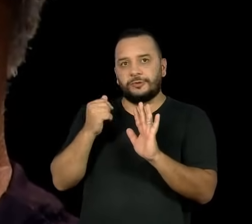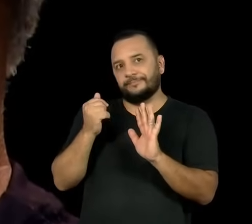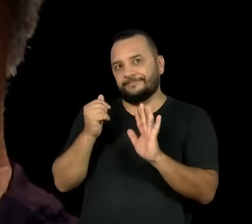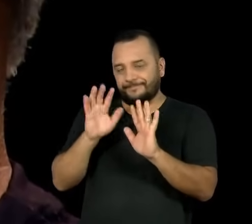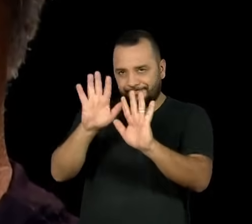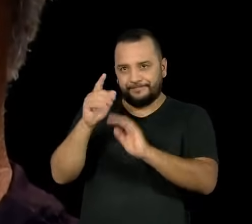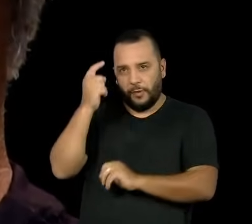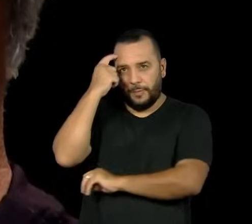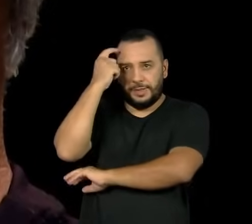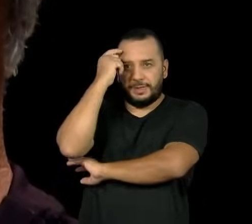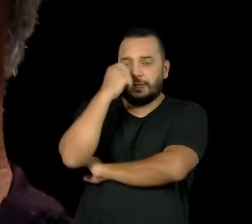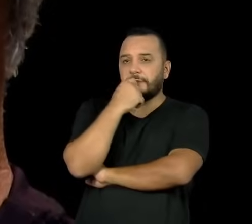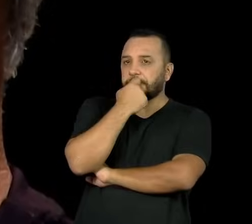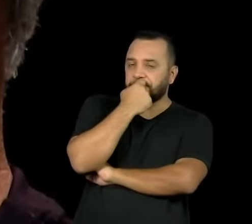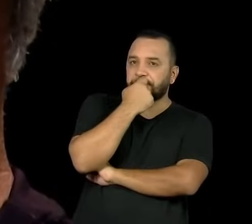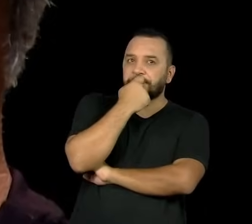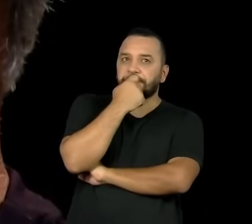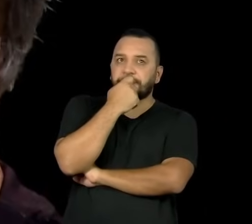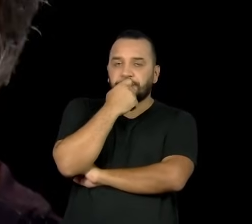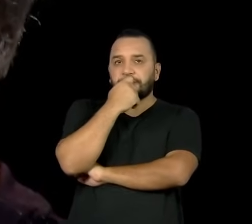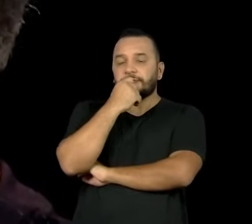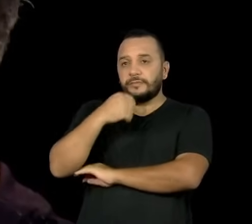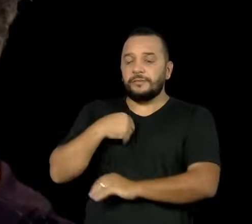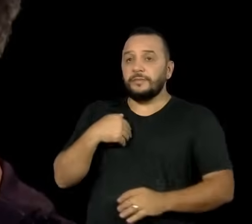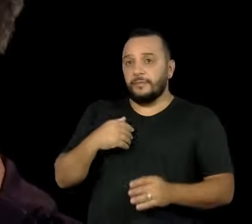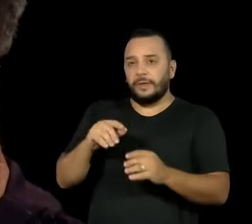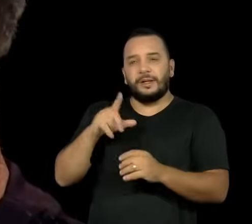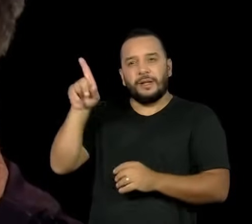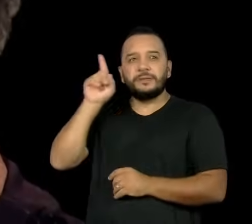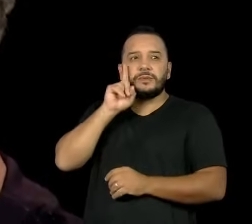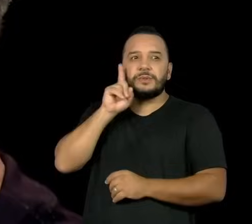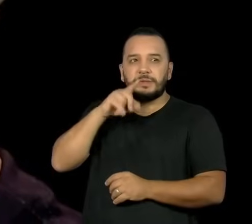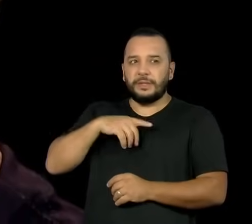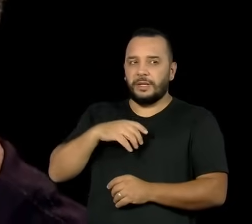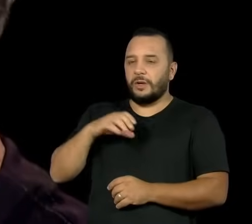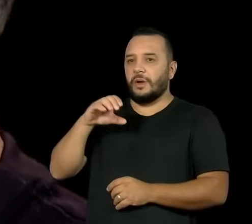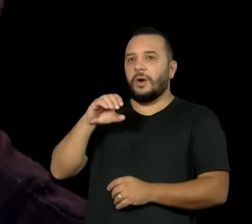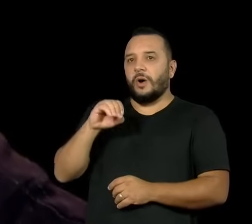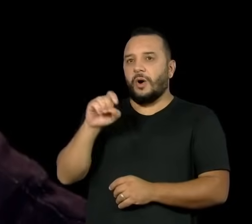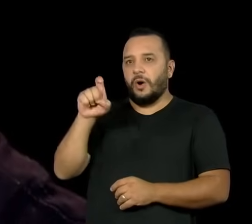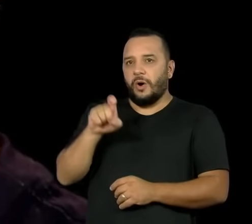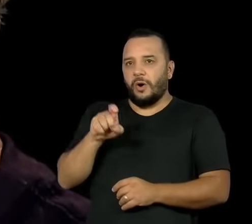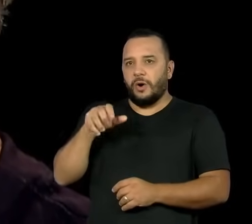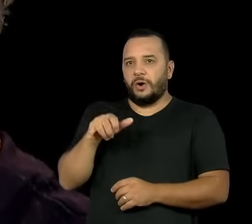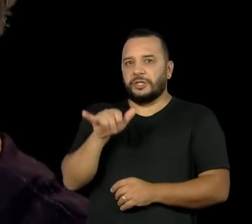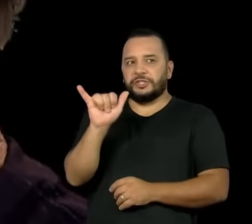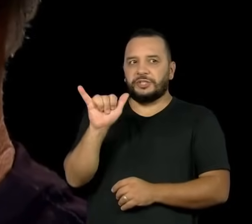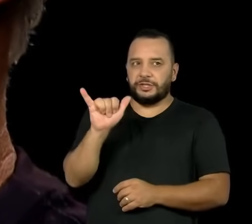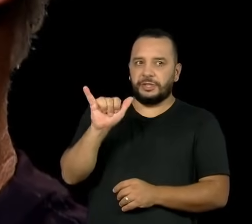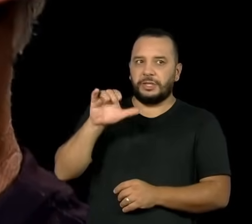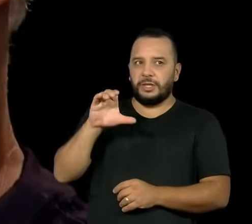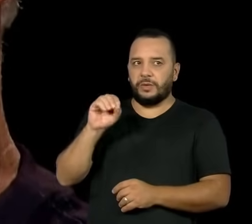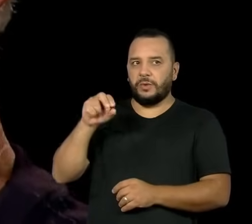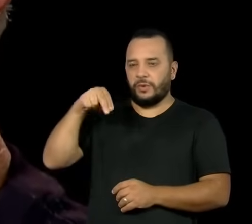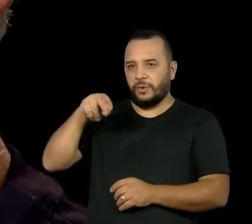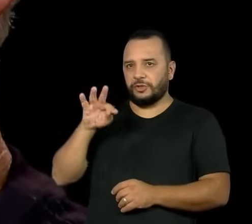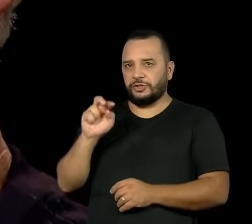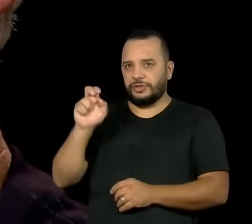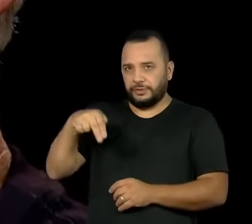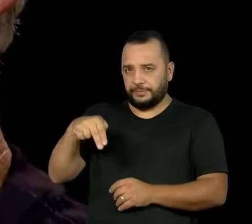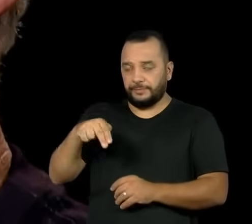Vamos pensar, por exemplo, no oxycodone americano, um exemplo típico de uma